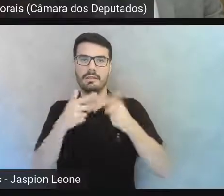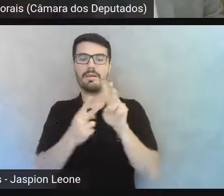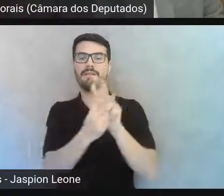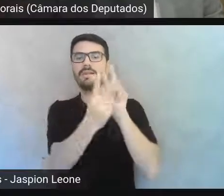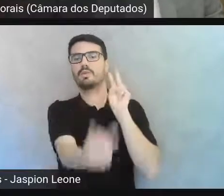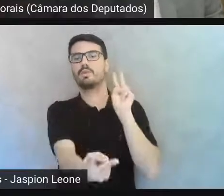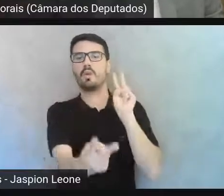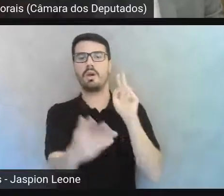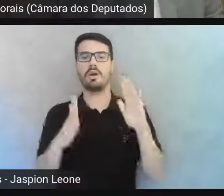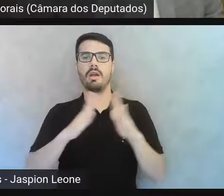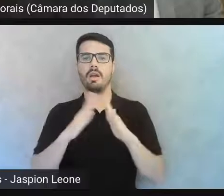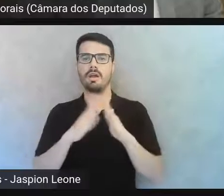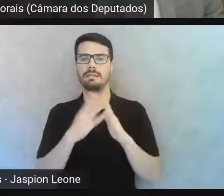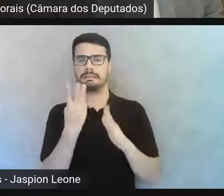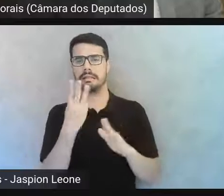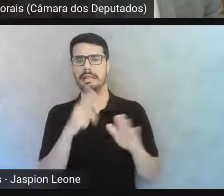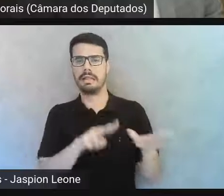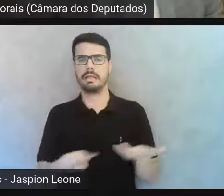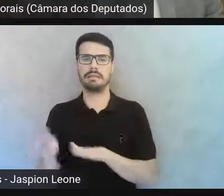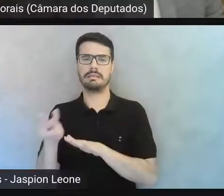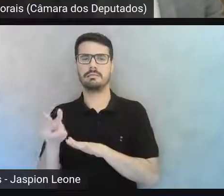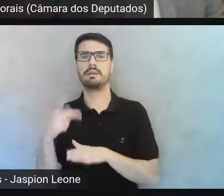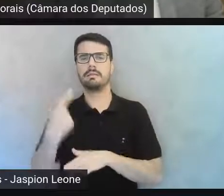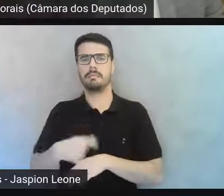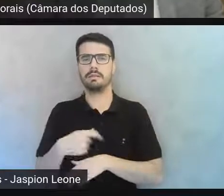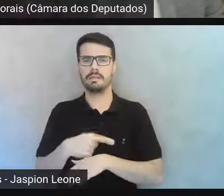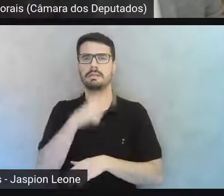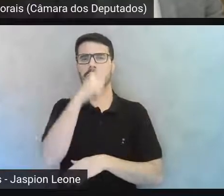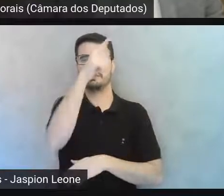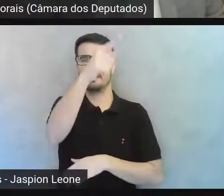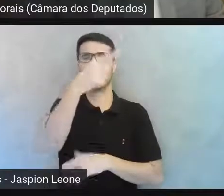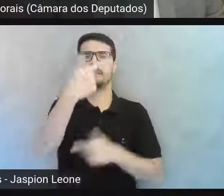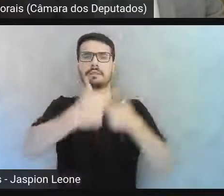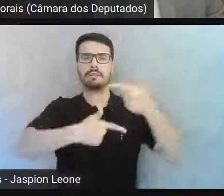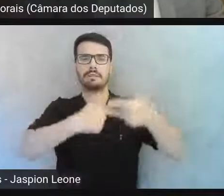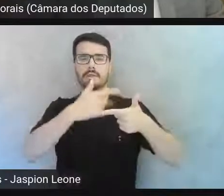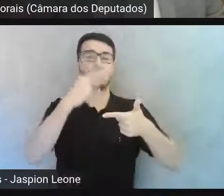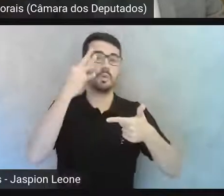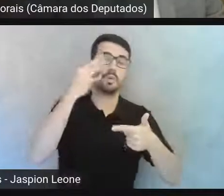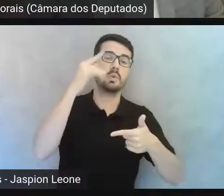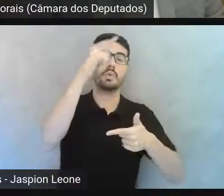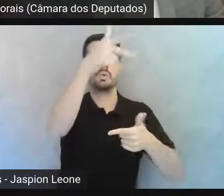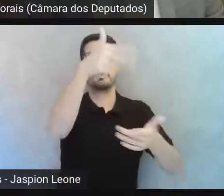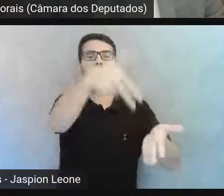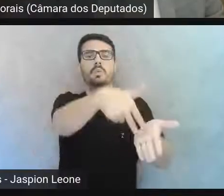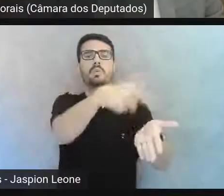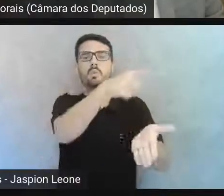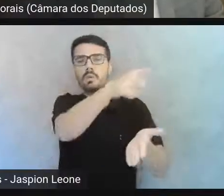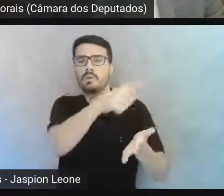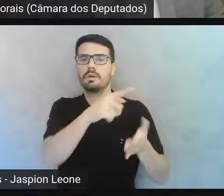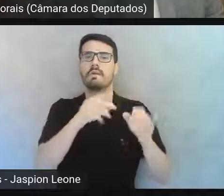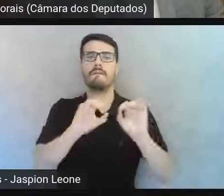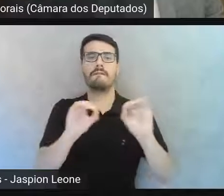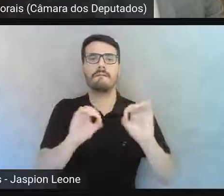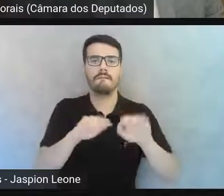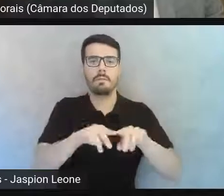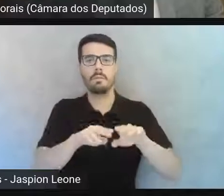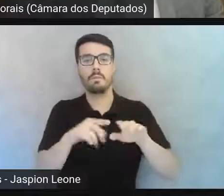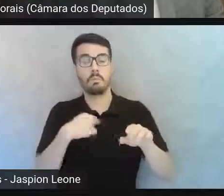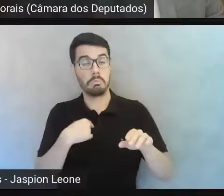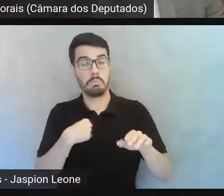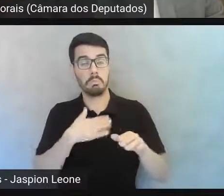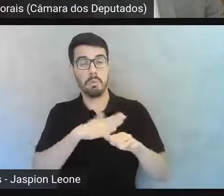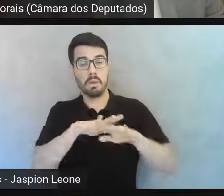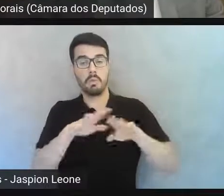Há umas 3 semanas eu precisei lá fazer um serviço, tinha que ser local, estava extremamente vazia. No meu andar, né,